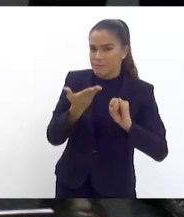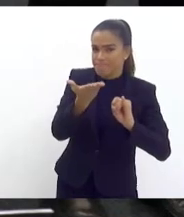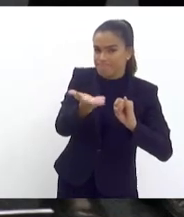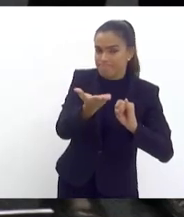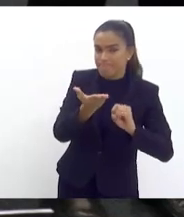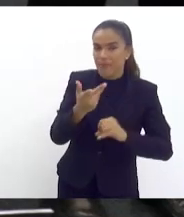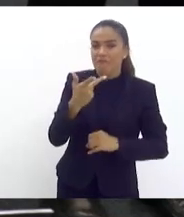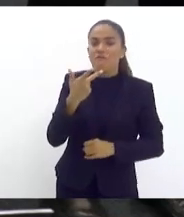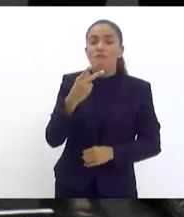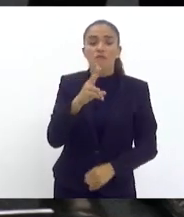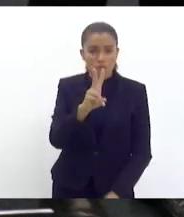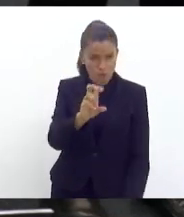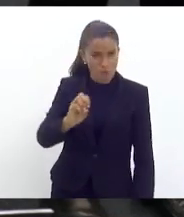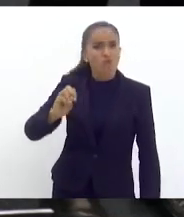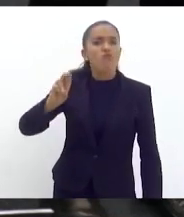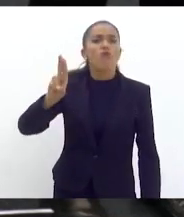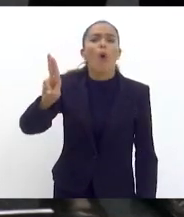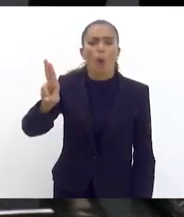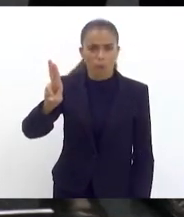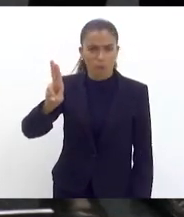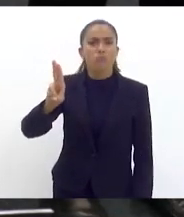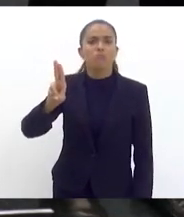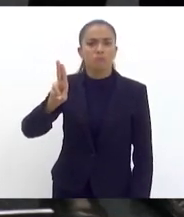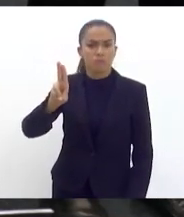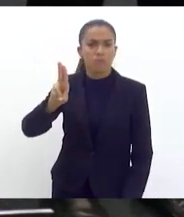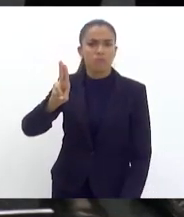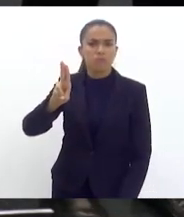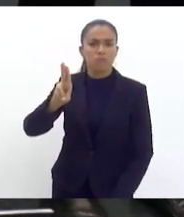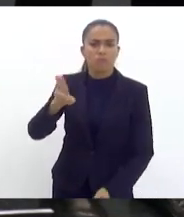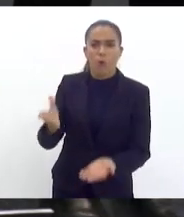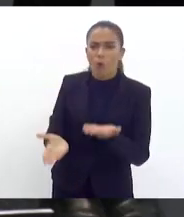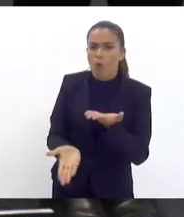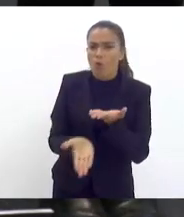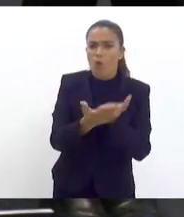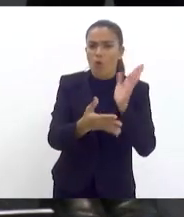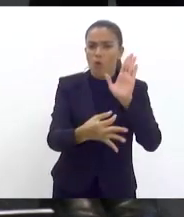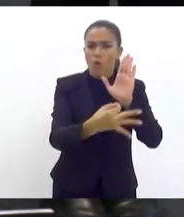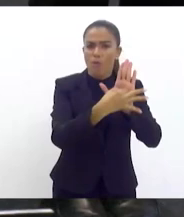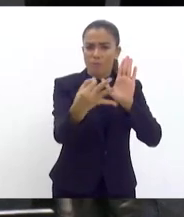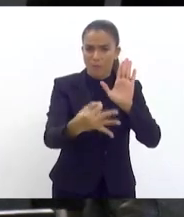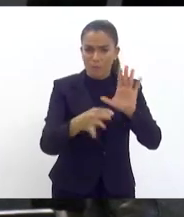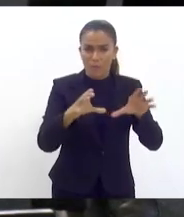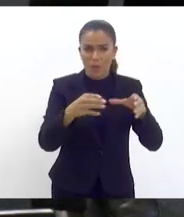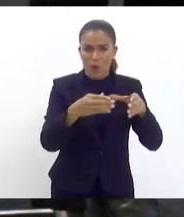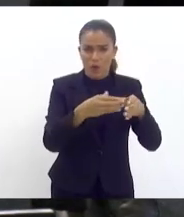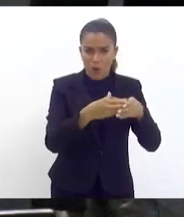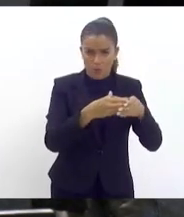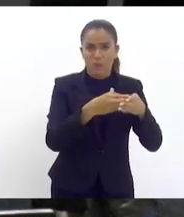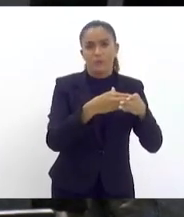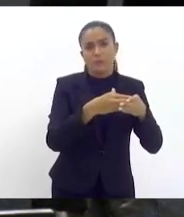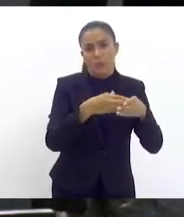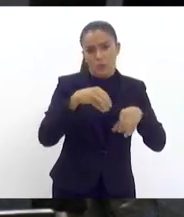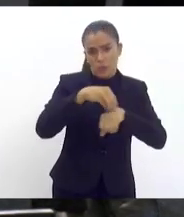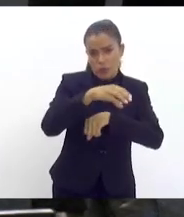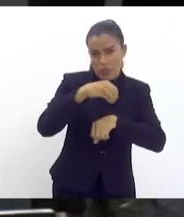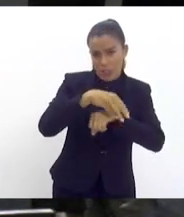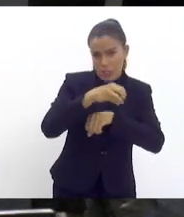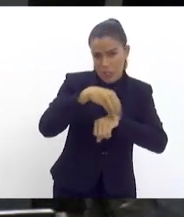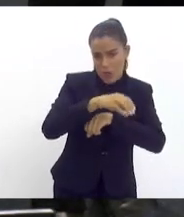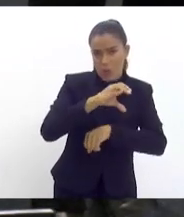assim, vou submeter ao plenário o parecer da Comissão de Indicação